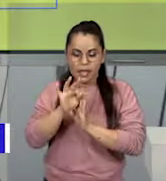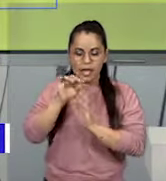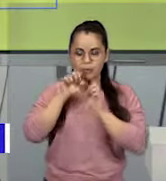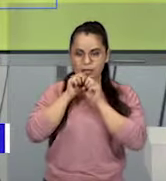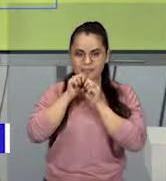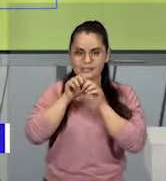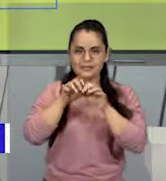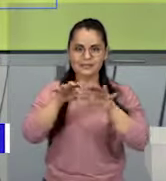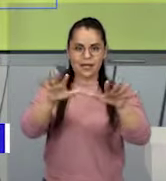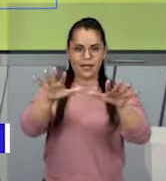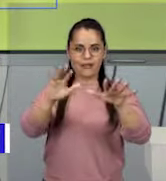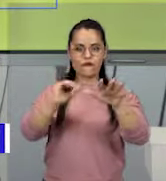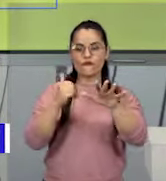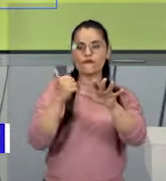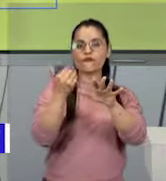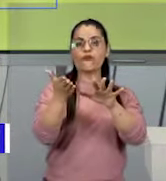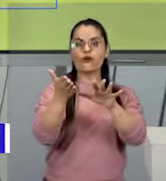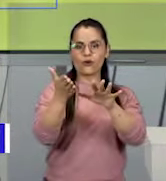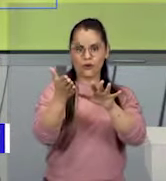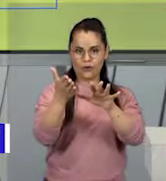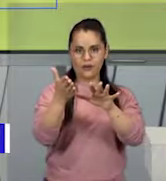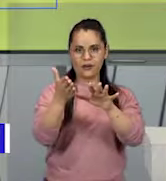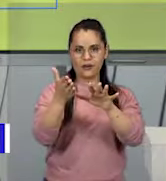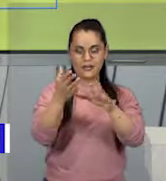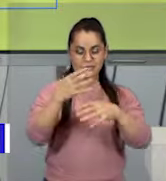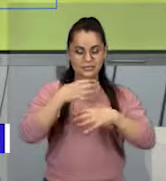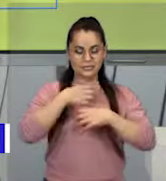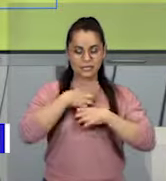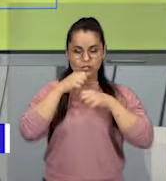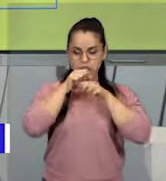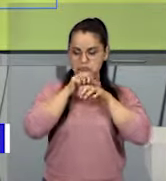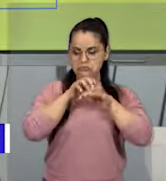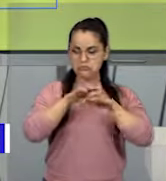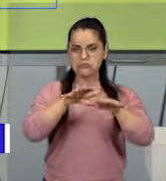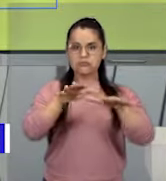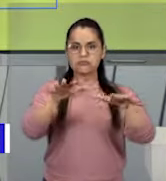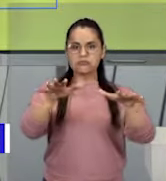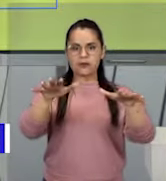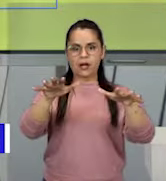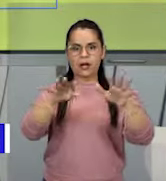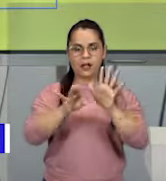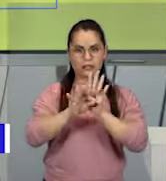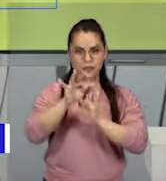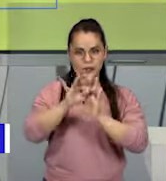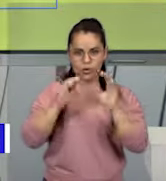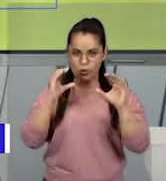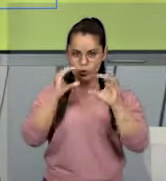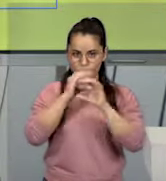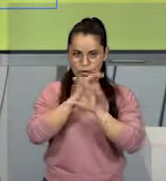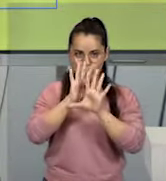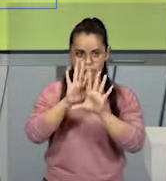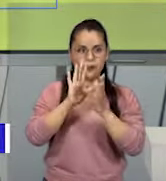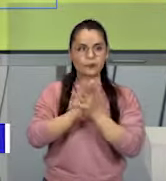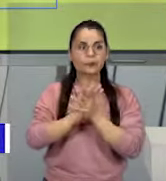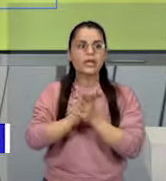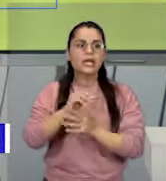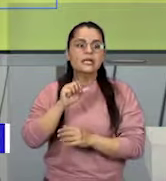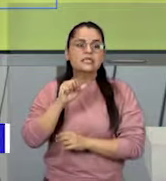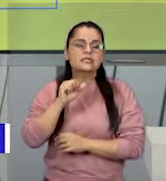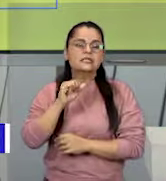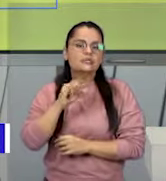ele vai para o ambiente vai para para a vizinhança ex o térmico agora